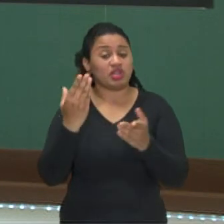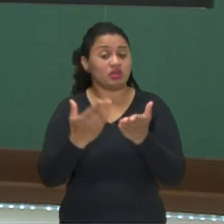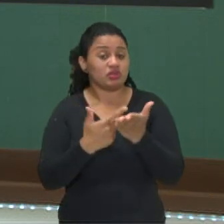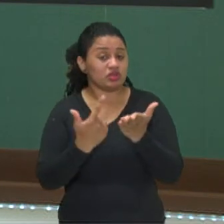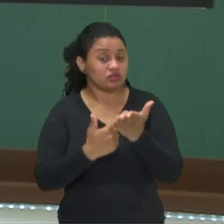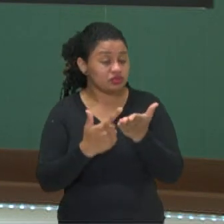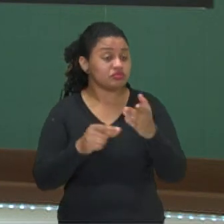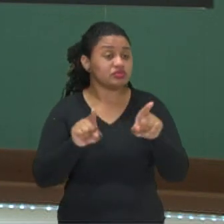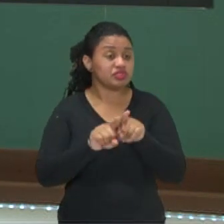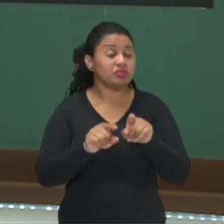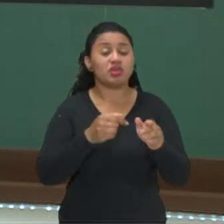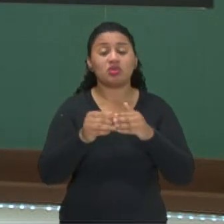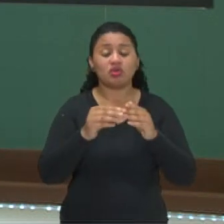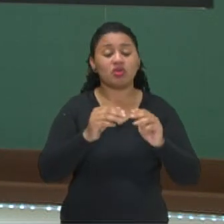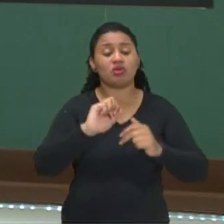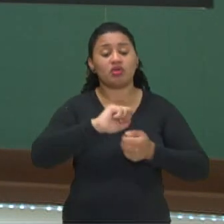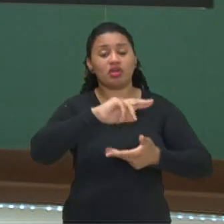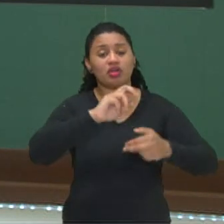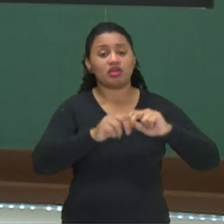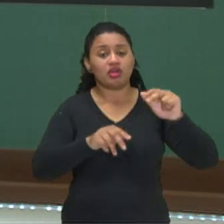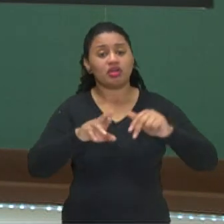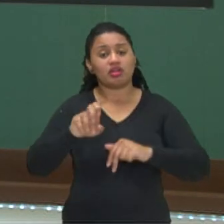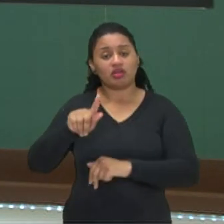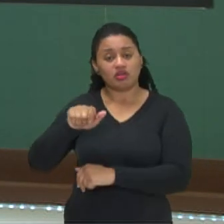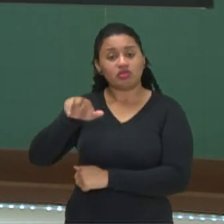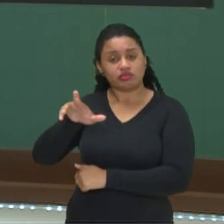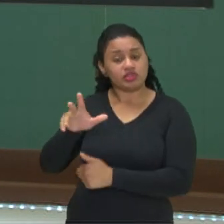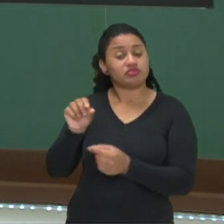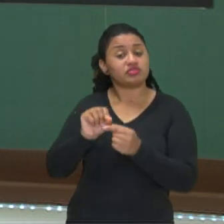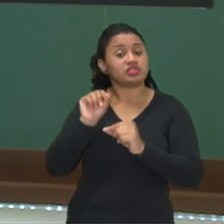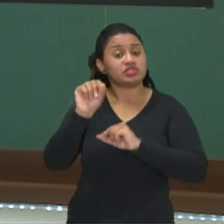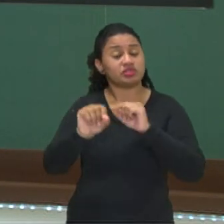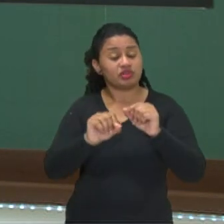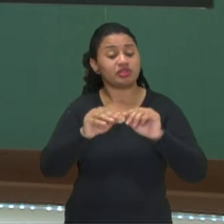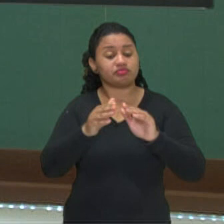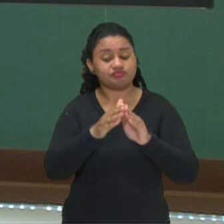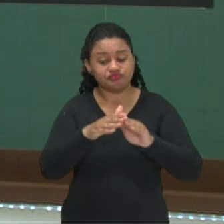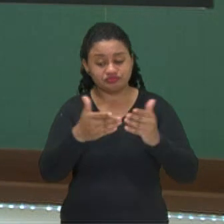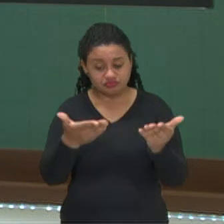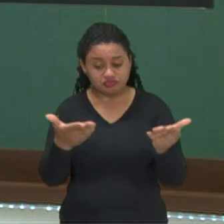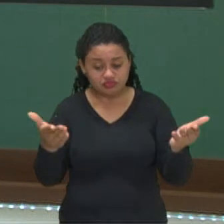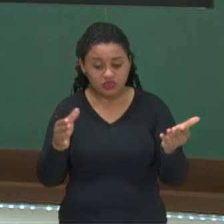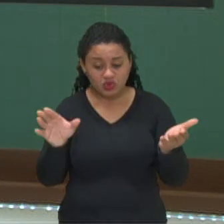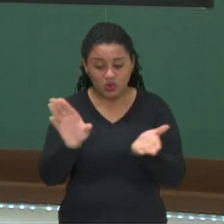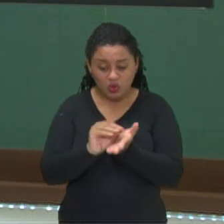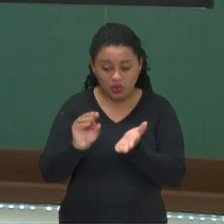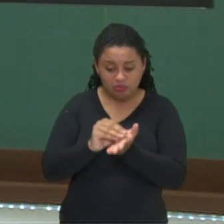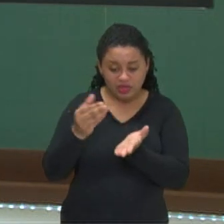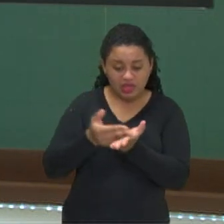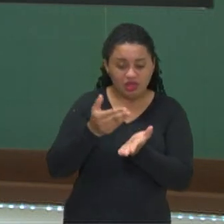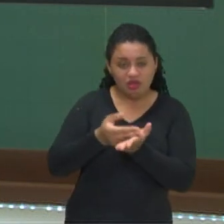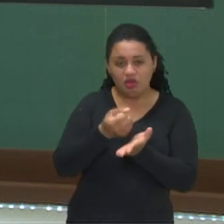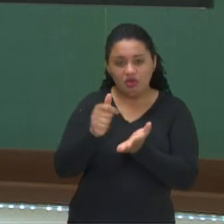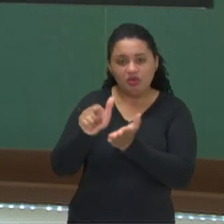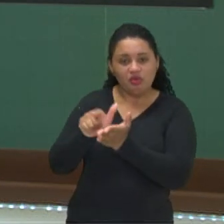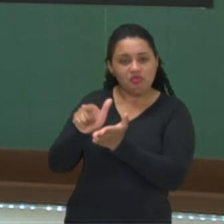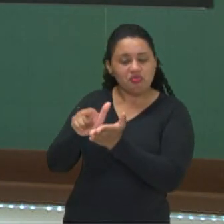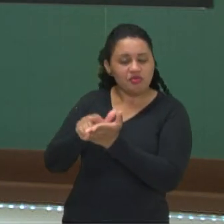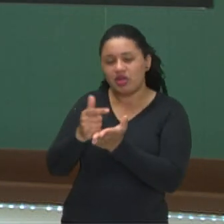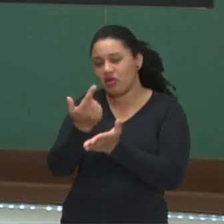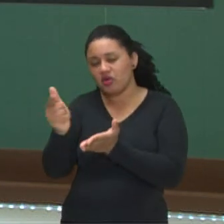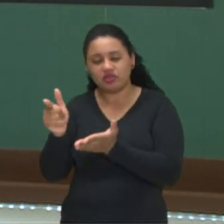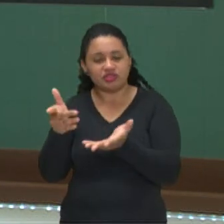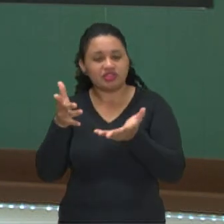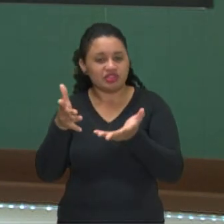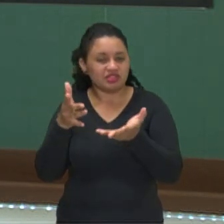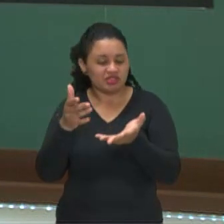de qualquer poliedro regular. Daí o que vocês vão fazer? Vão pegar essa planificação, copiar num caderno, numa folha qualquer que